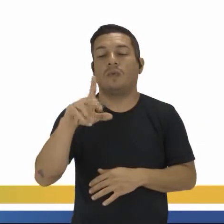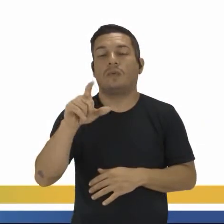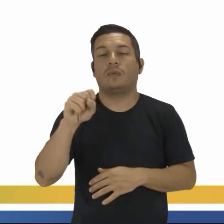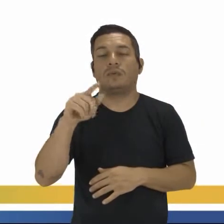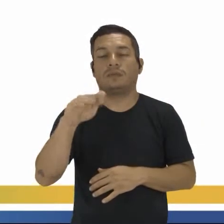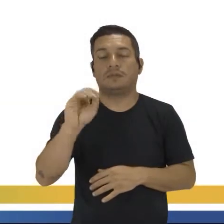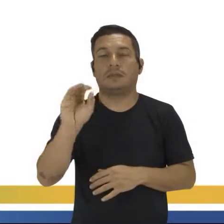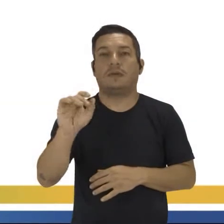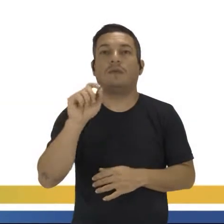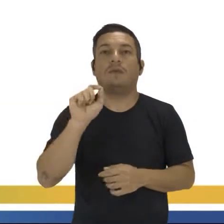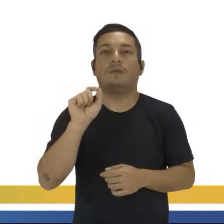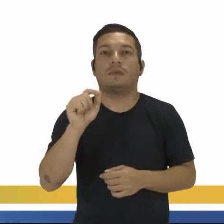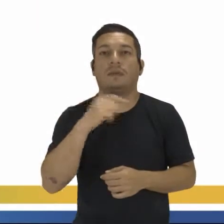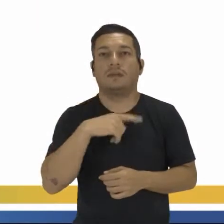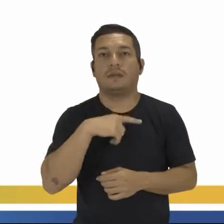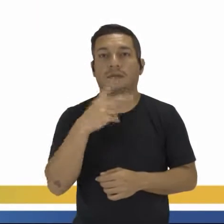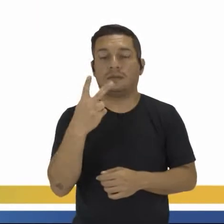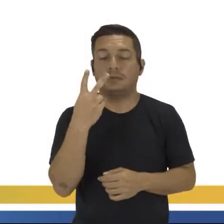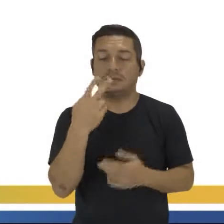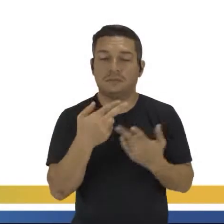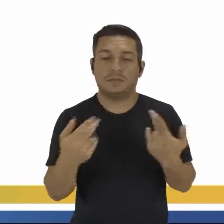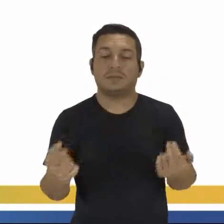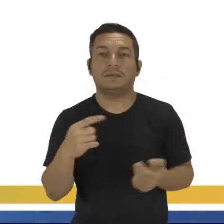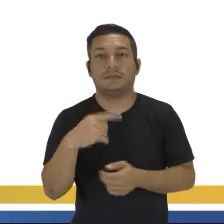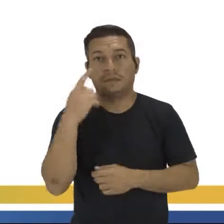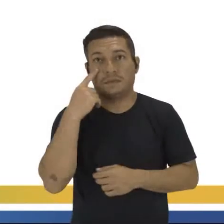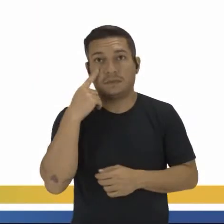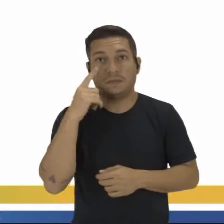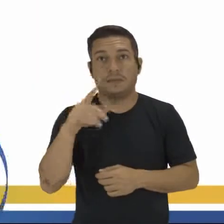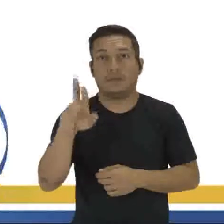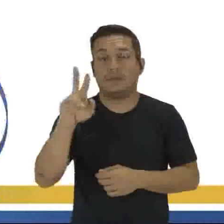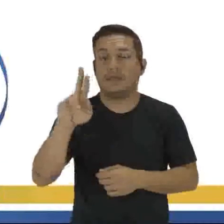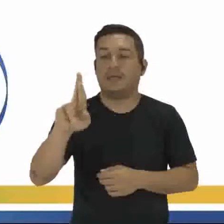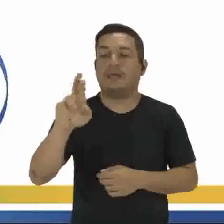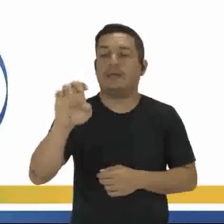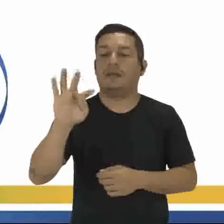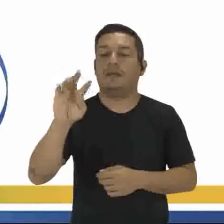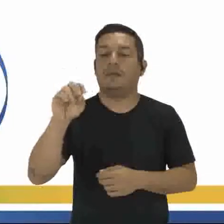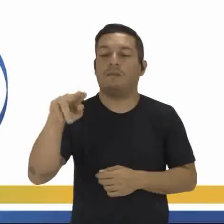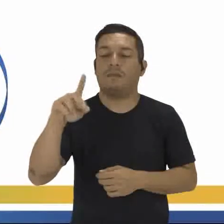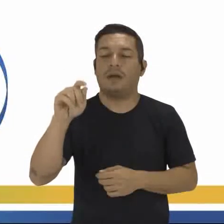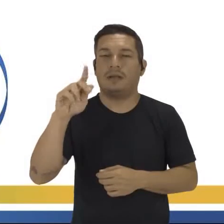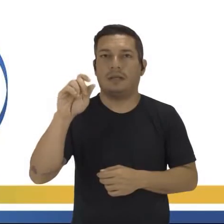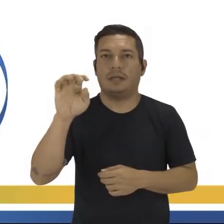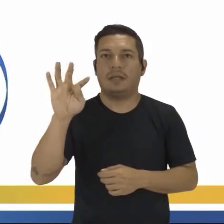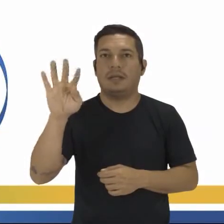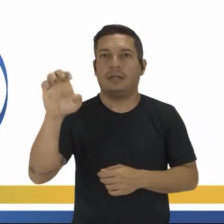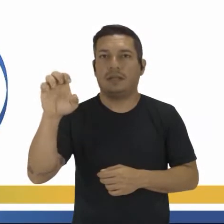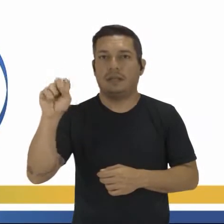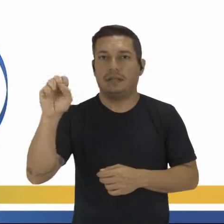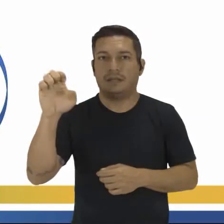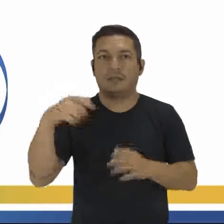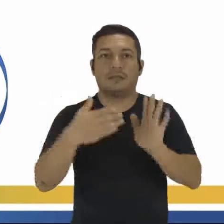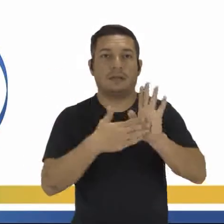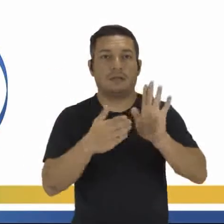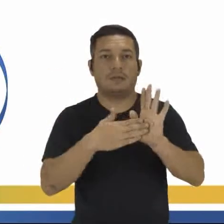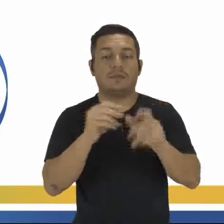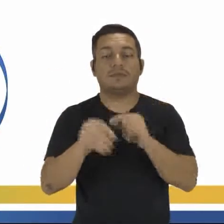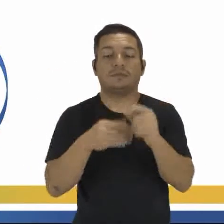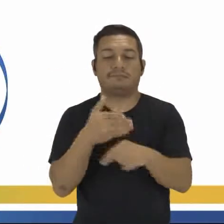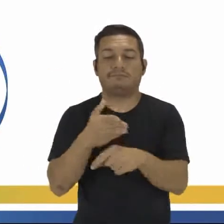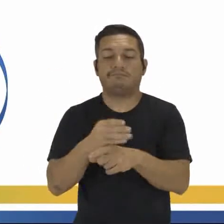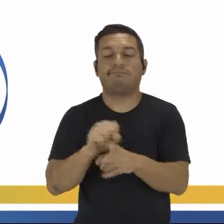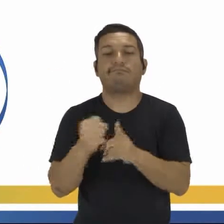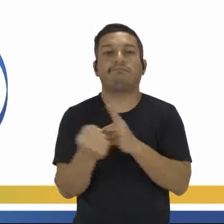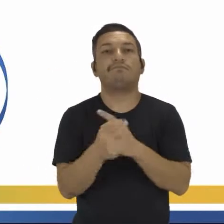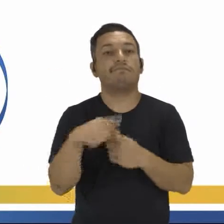exatamente o que deve aparecer na conclusão. A retomada da tese e a proposta de intervenção social. É